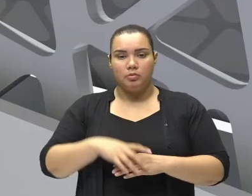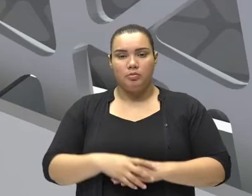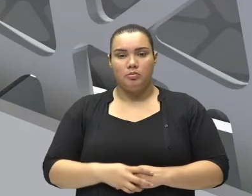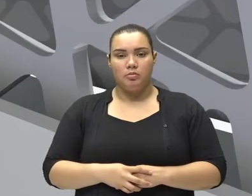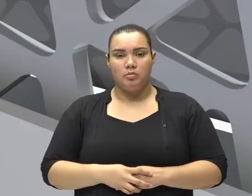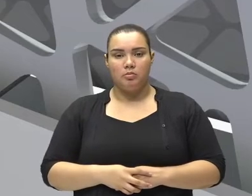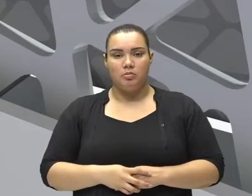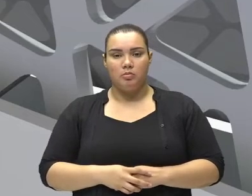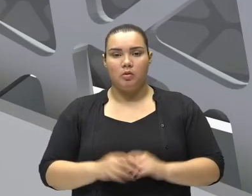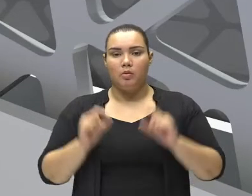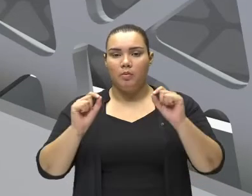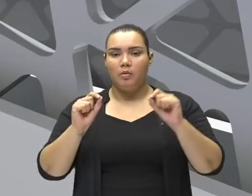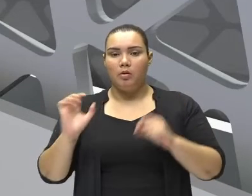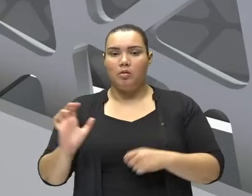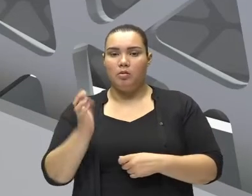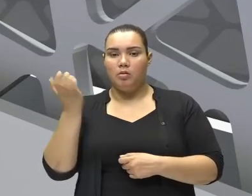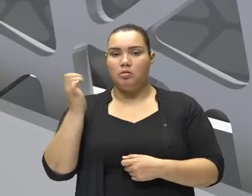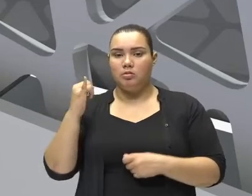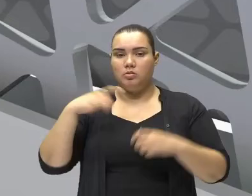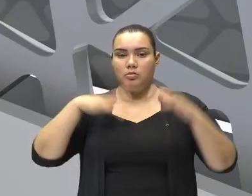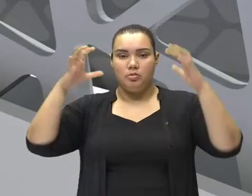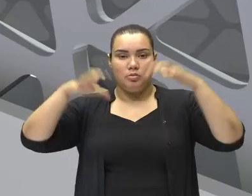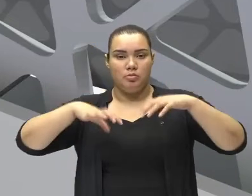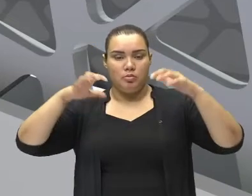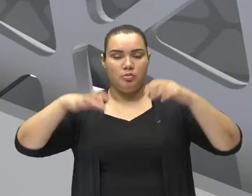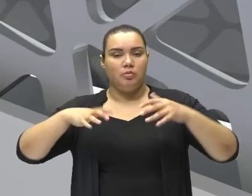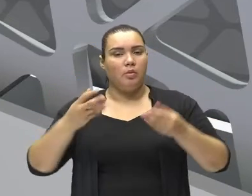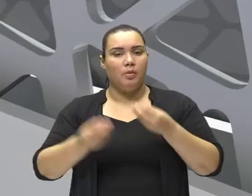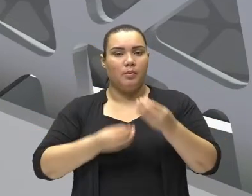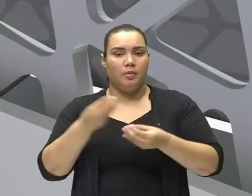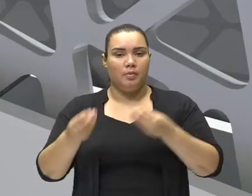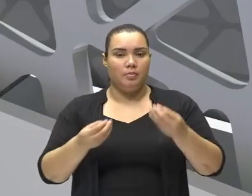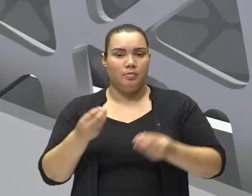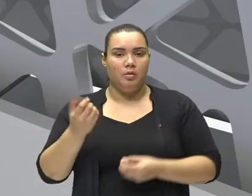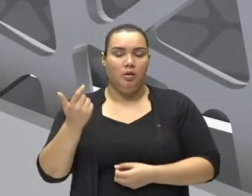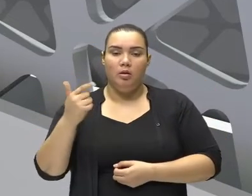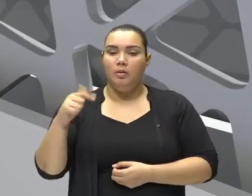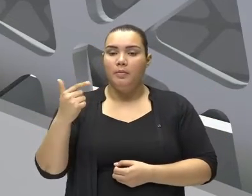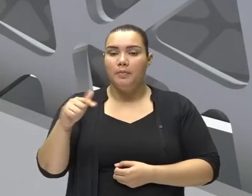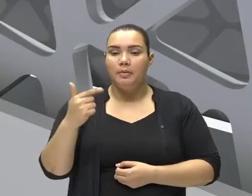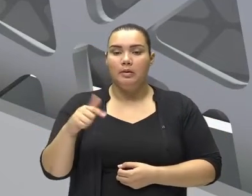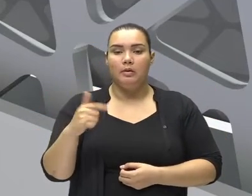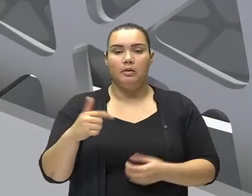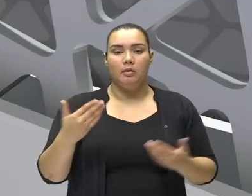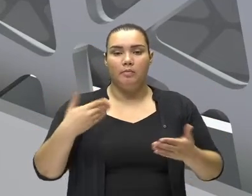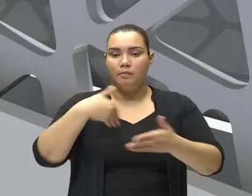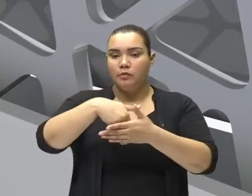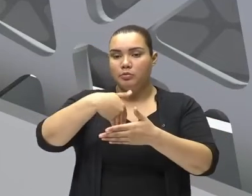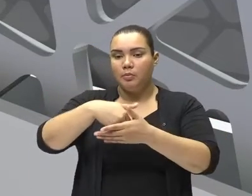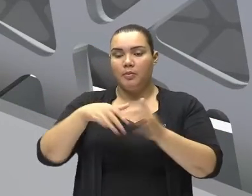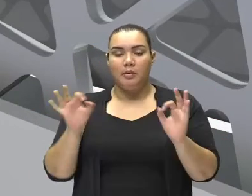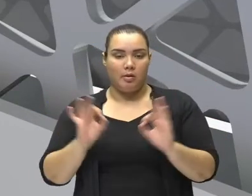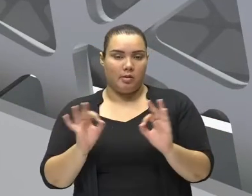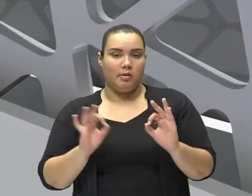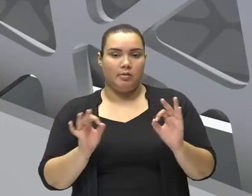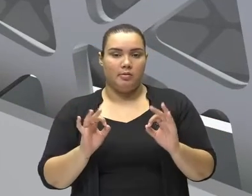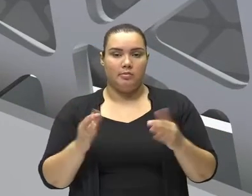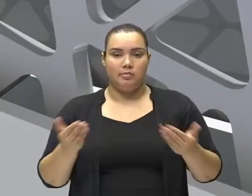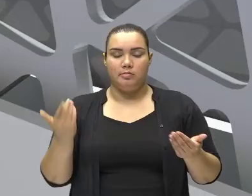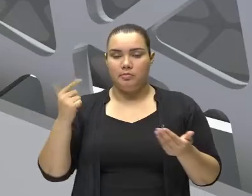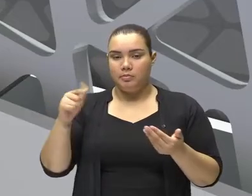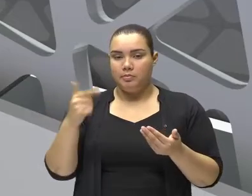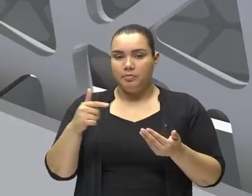O que ocorreria se chovesse muito no gramado, né? Não ia ter futebol, no caso aí, né? Não